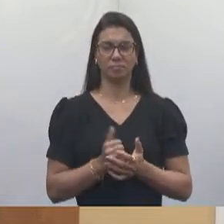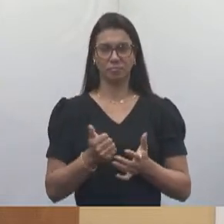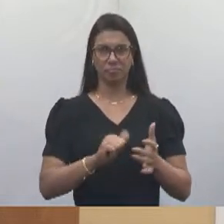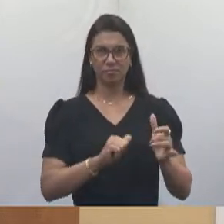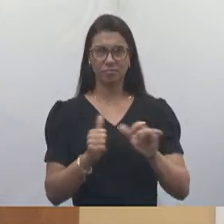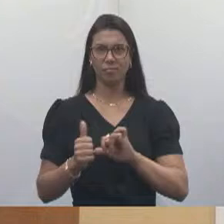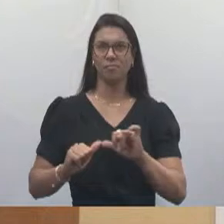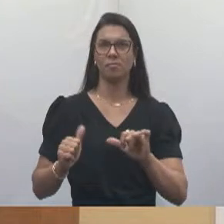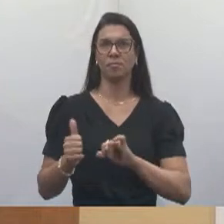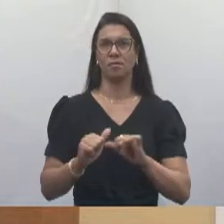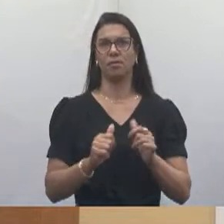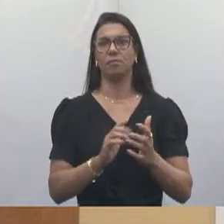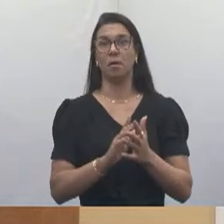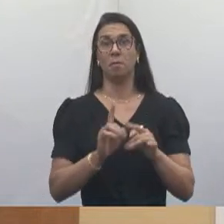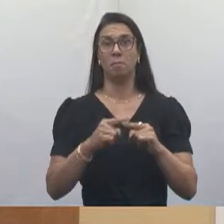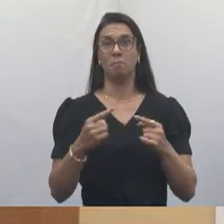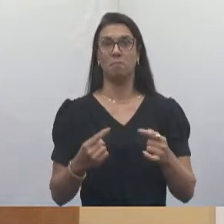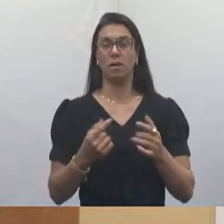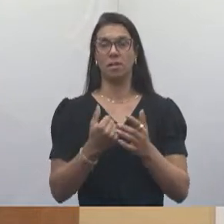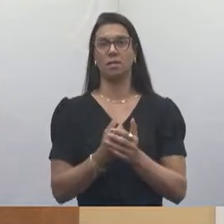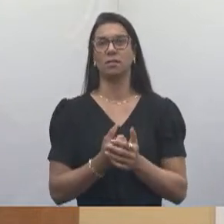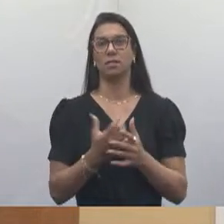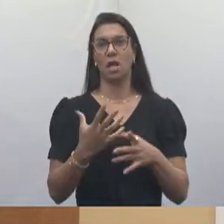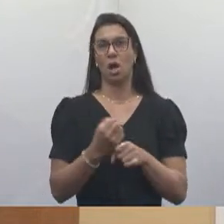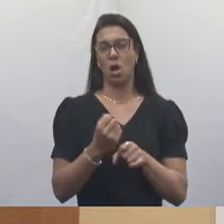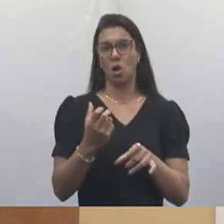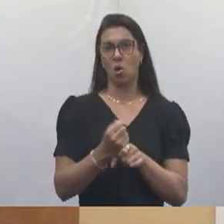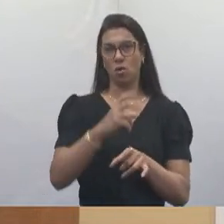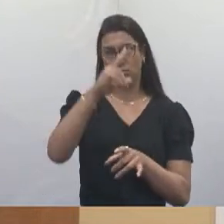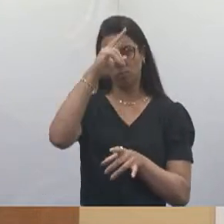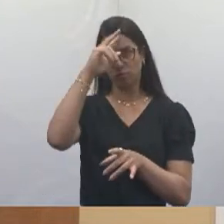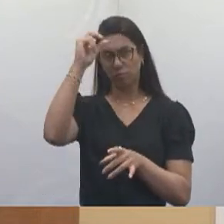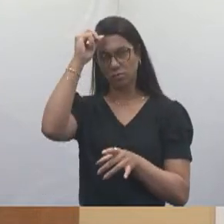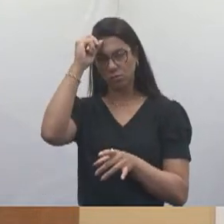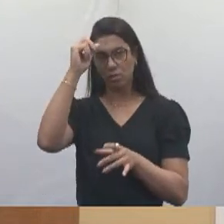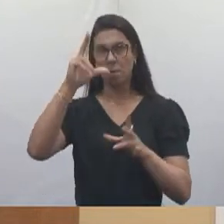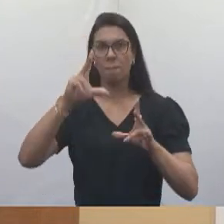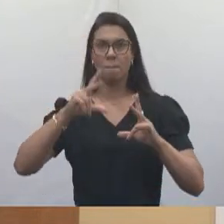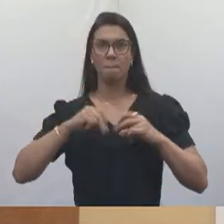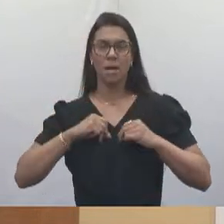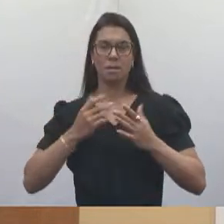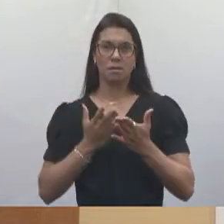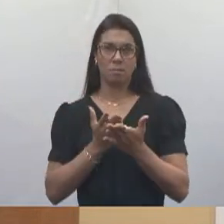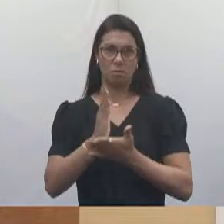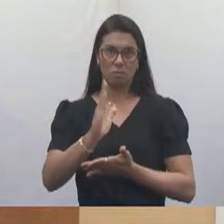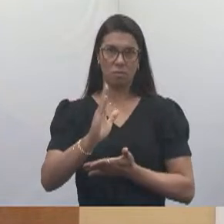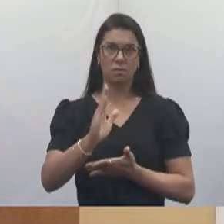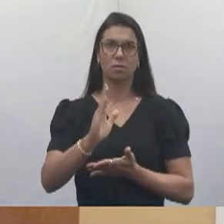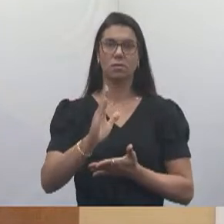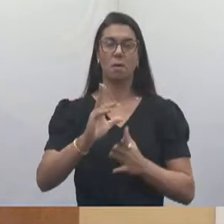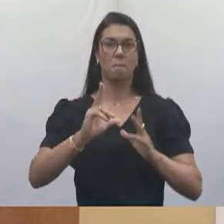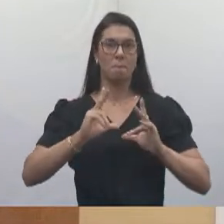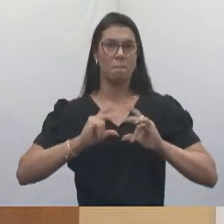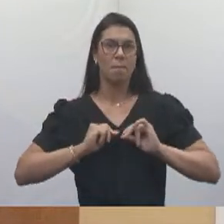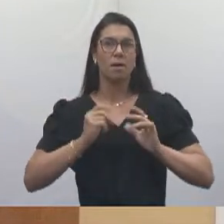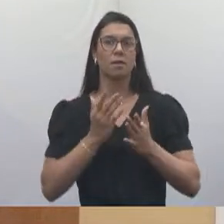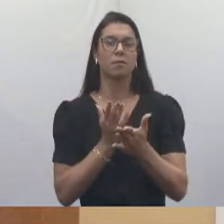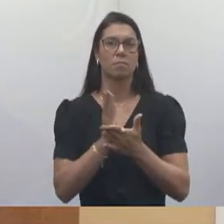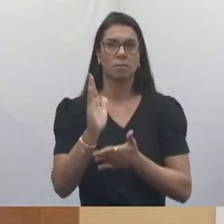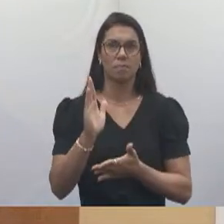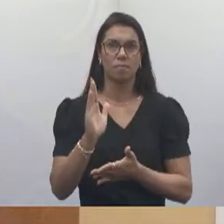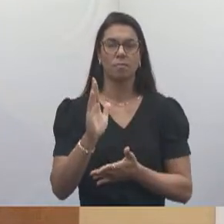contas do Executivo. As contas da Prefeitura Municipal de Jacareí merecem aprovação. Merecem